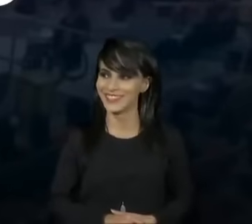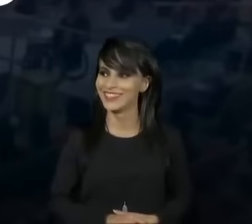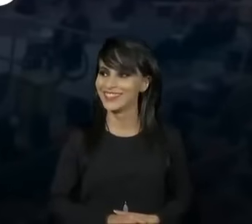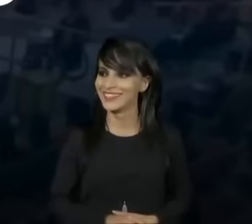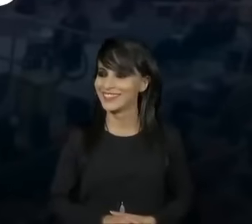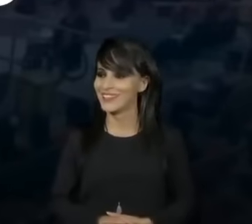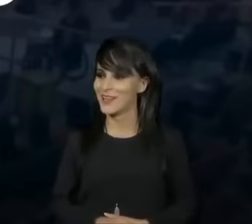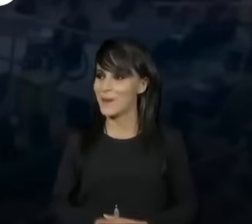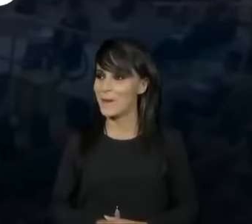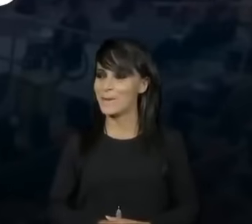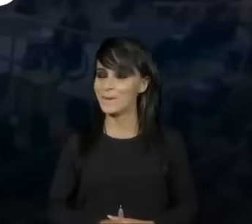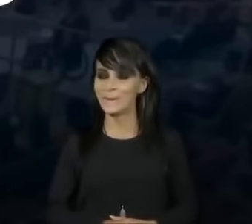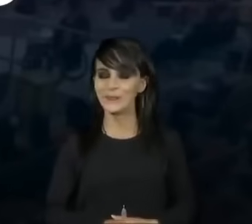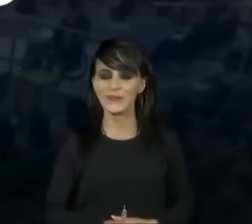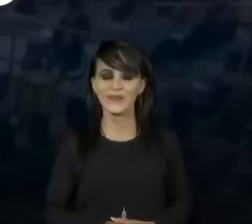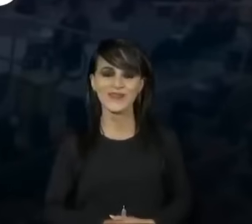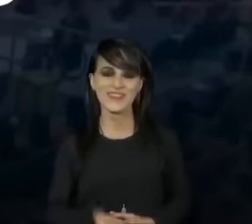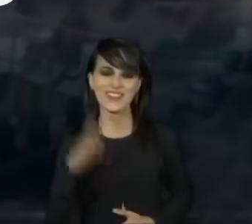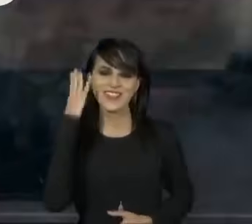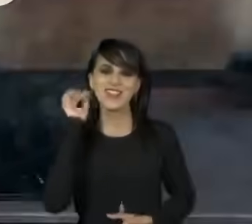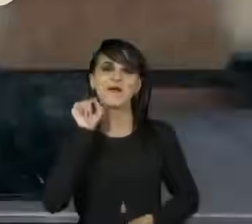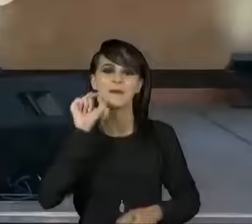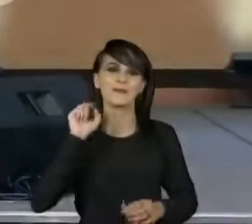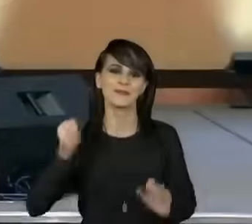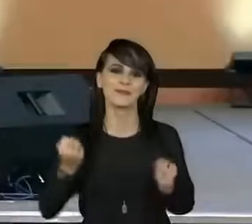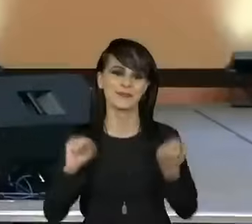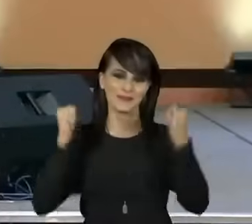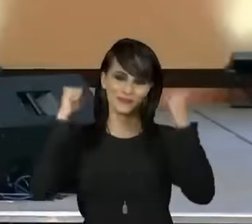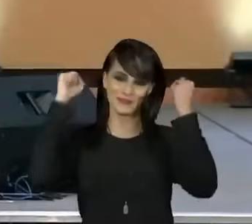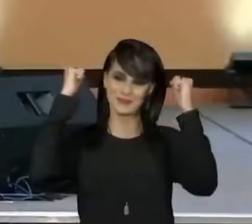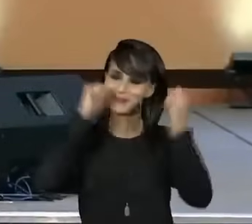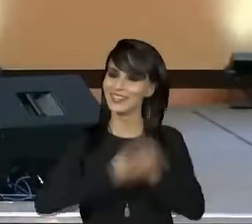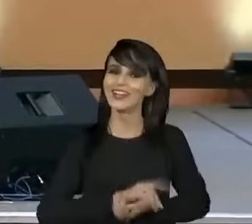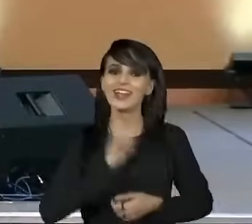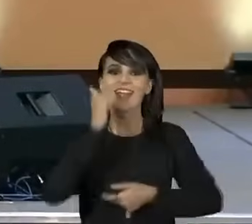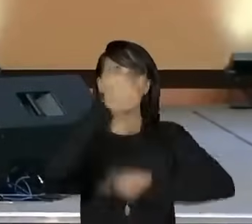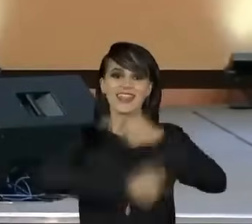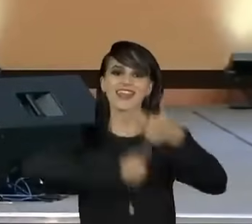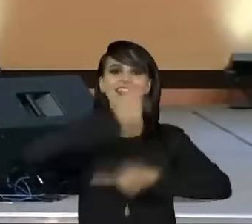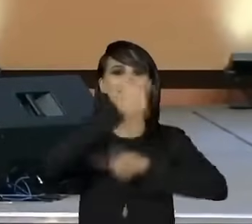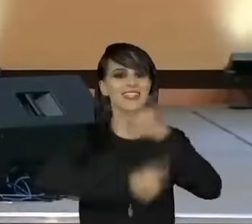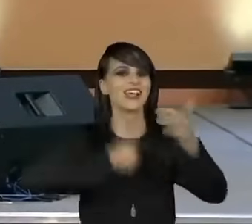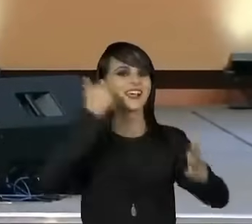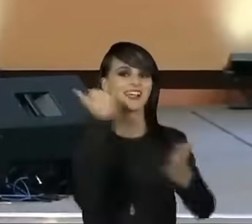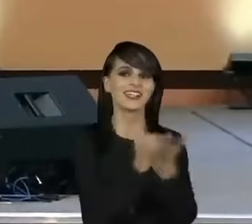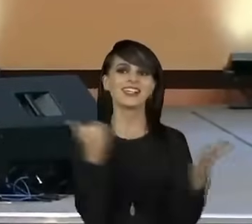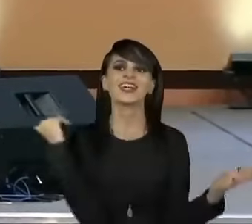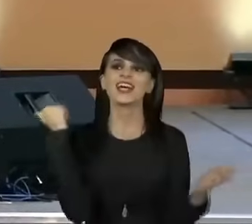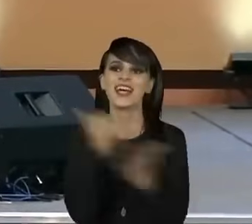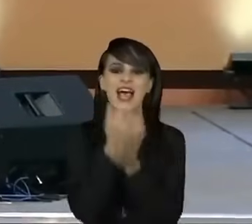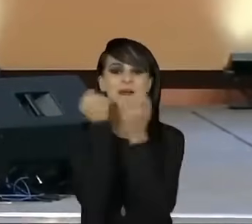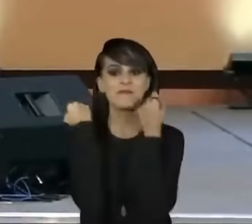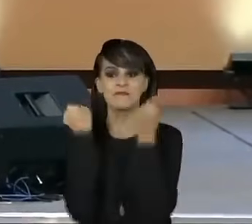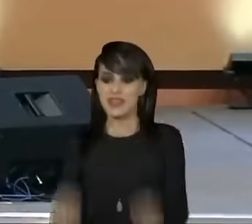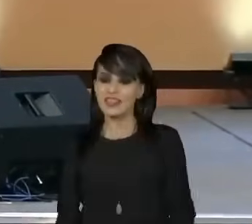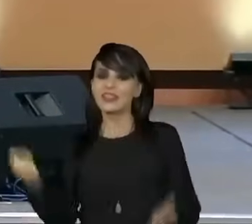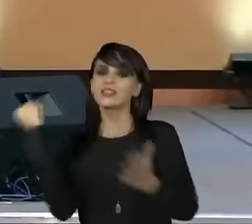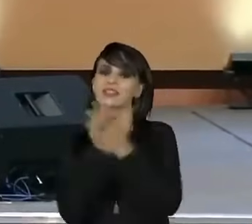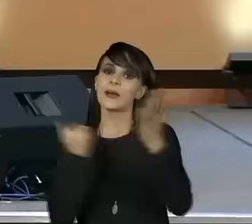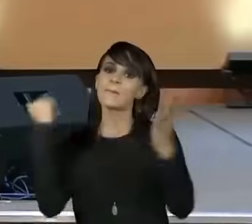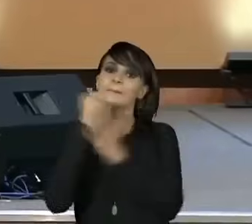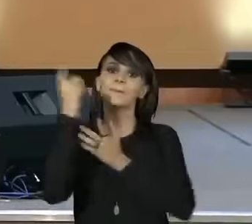estressadas sabe o que que é o estresse trabalho demais pressão demais